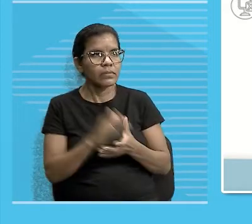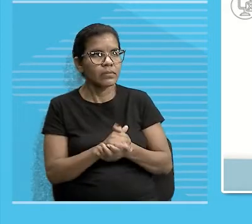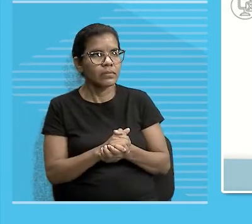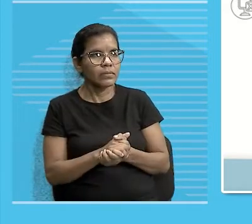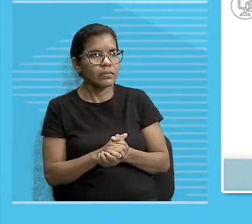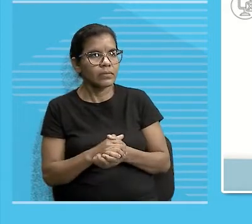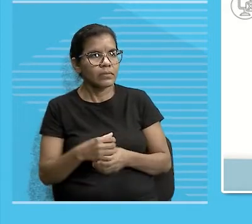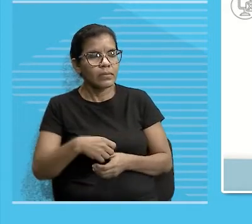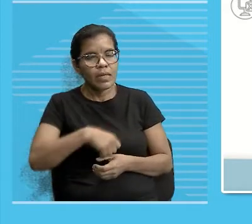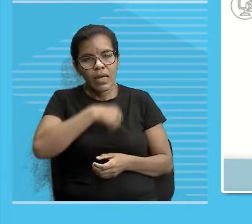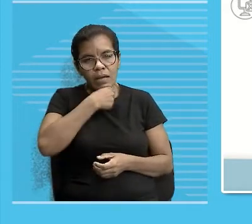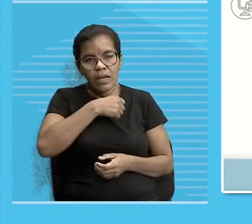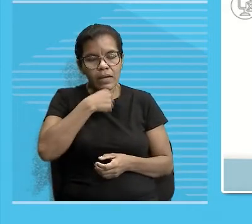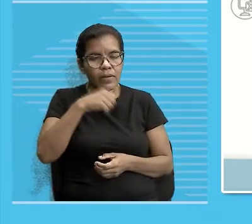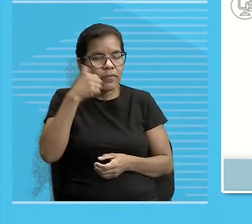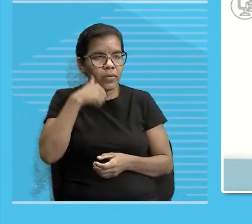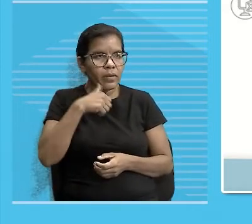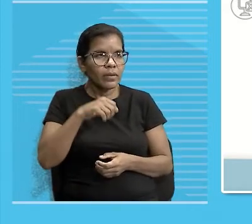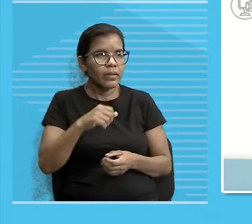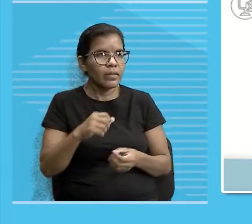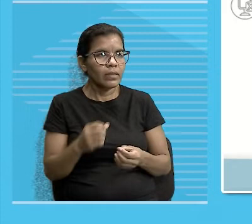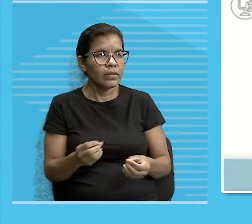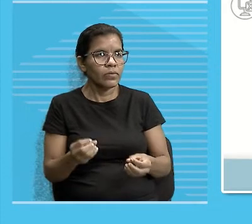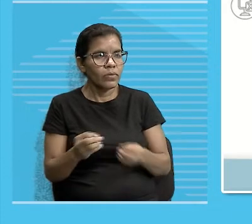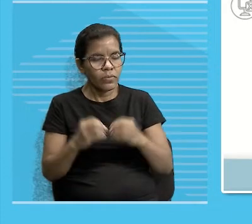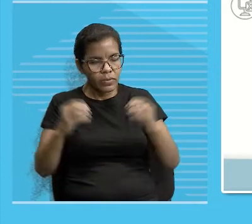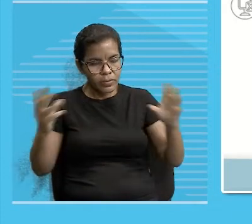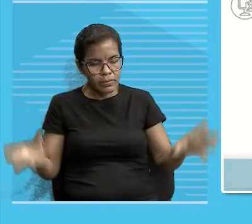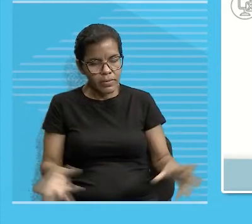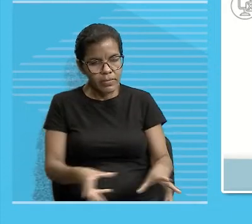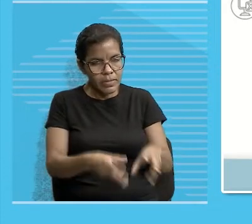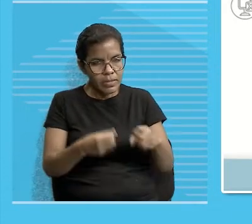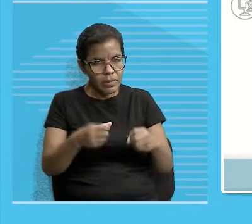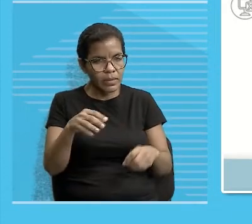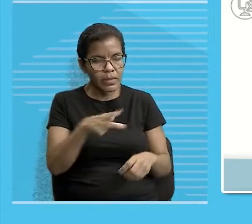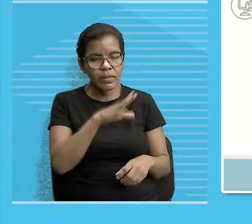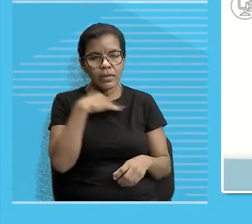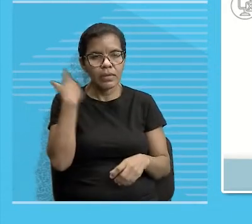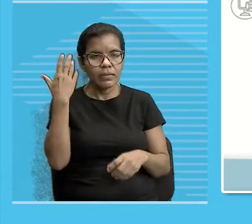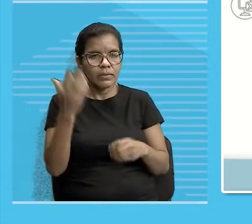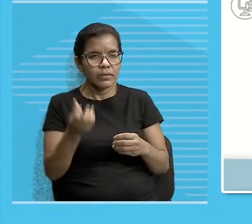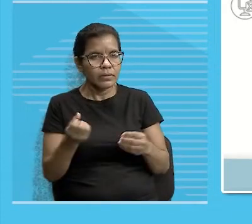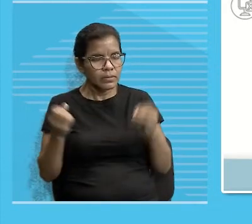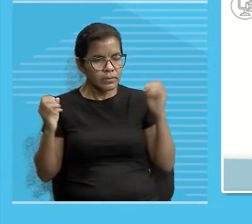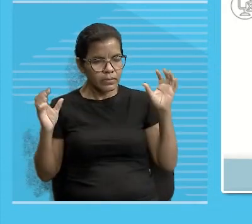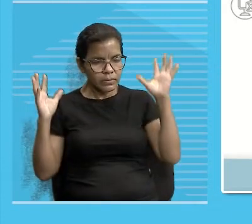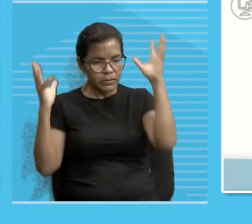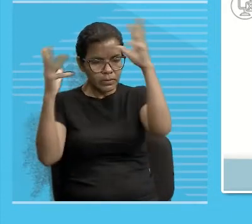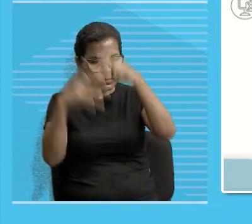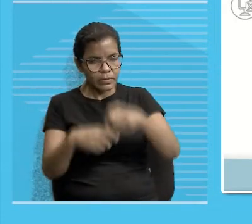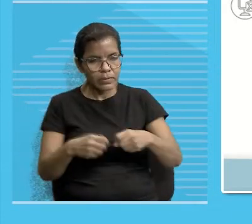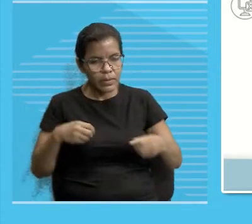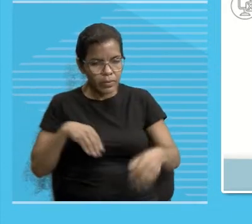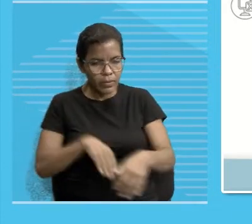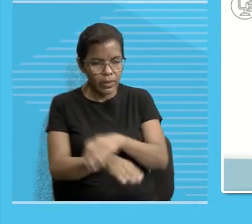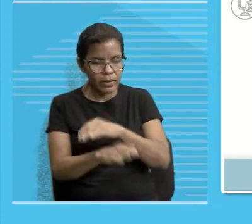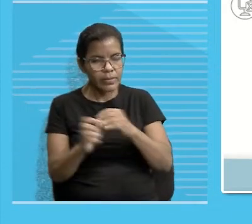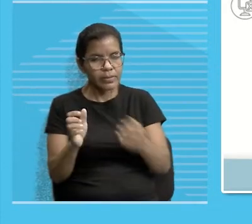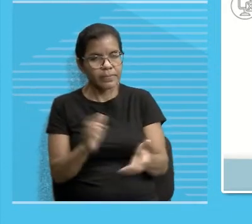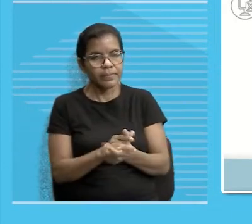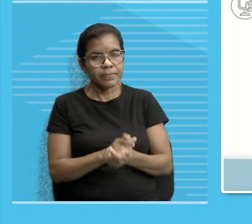com um negócio ali para pegar a cabeça dele, um saco para guardar a cabeça dele.